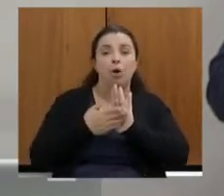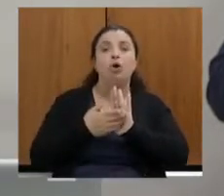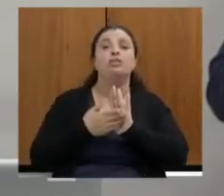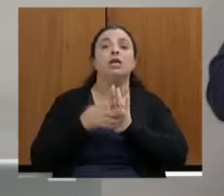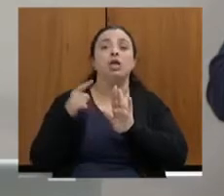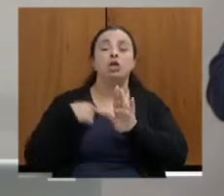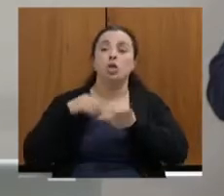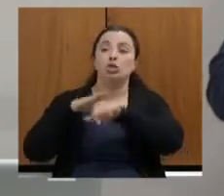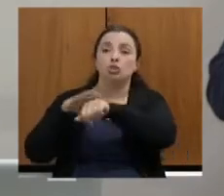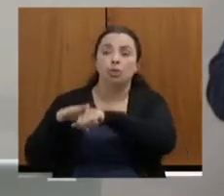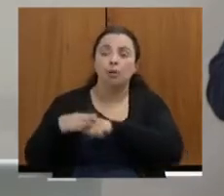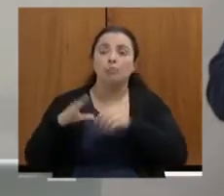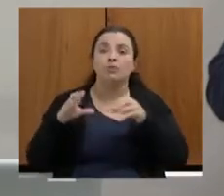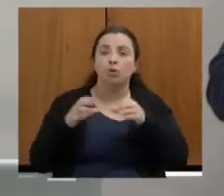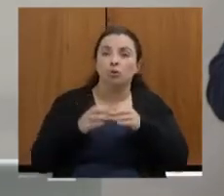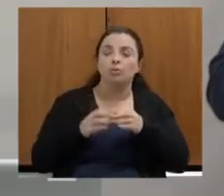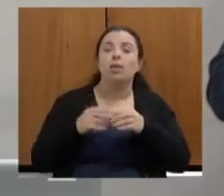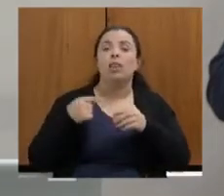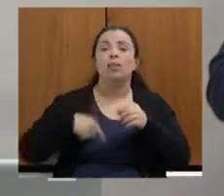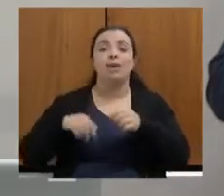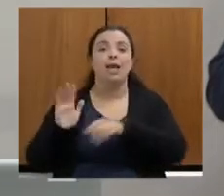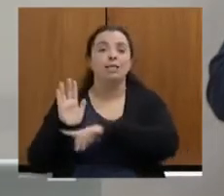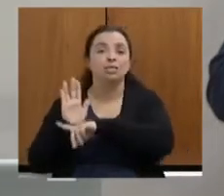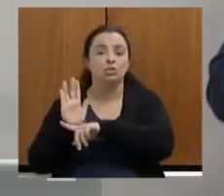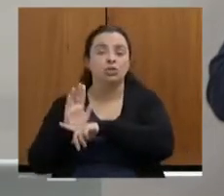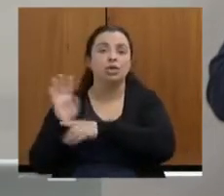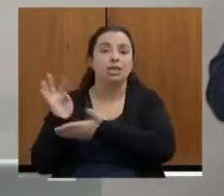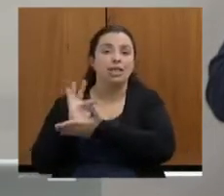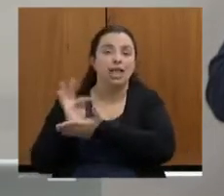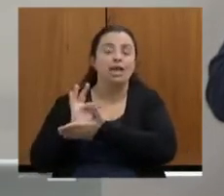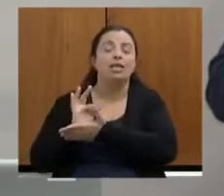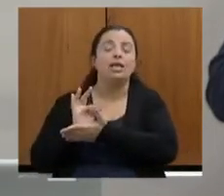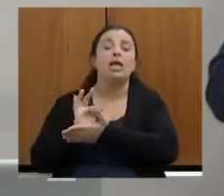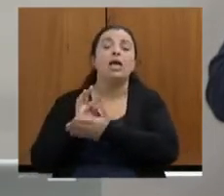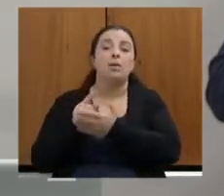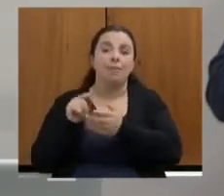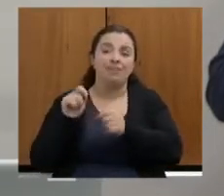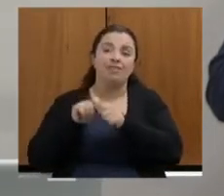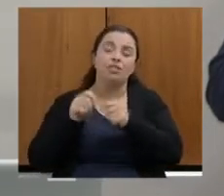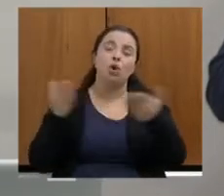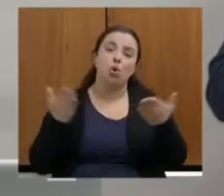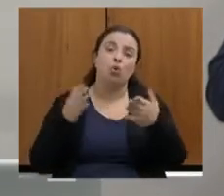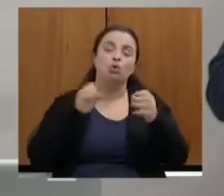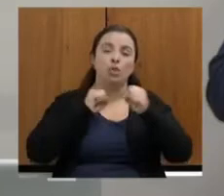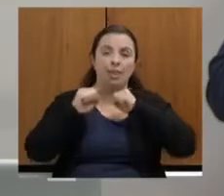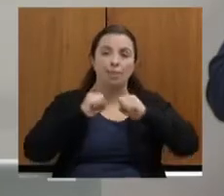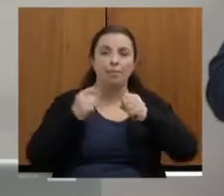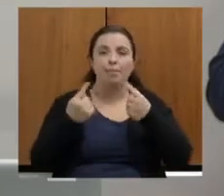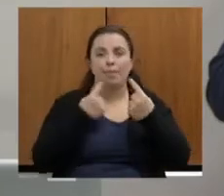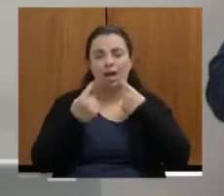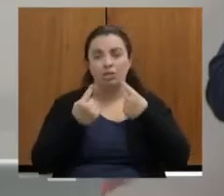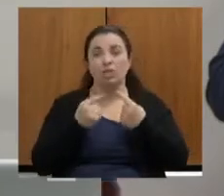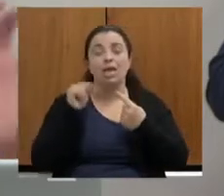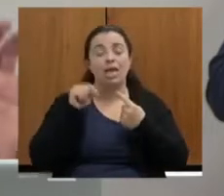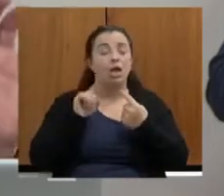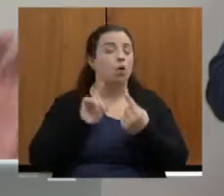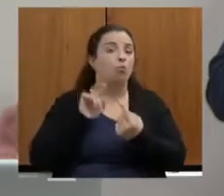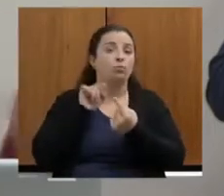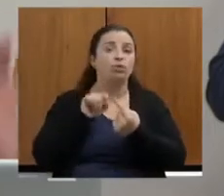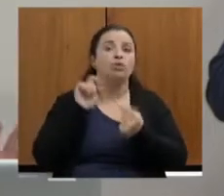comissões com as assessorias técnicas e realizamos esse debate e o debate Então teve a função de